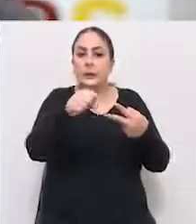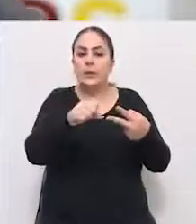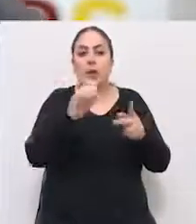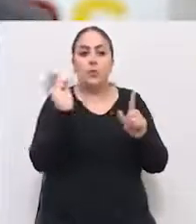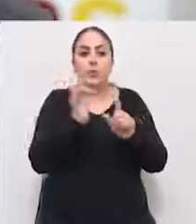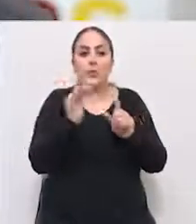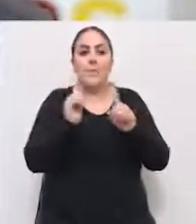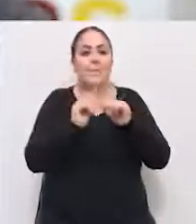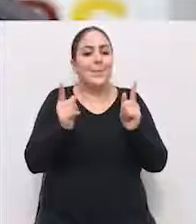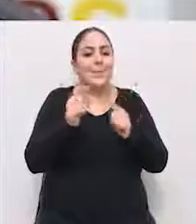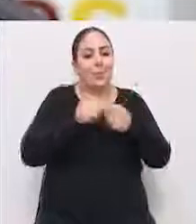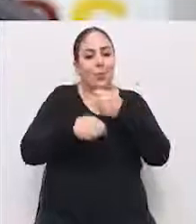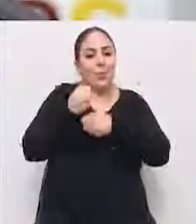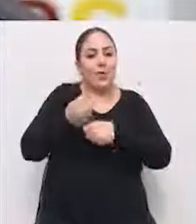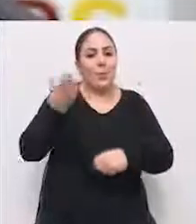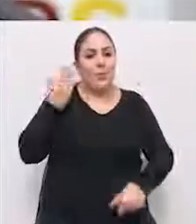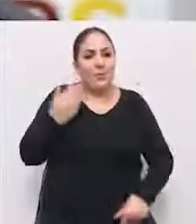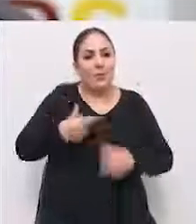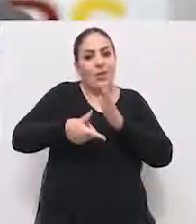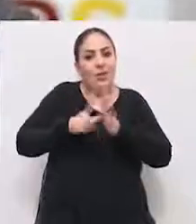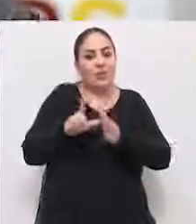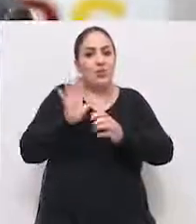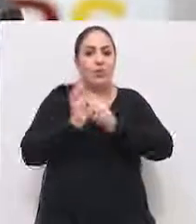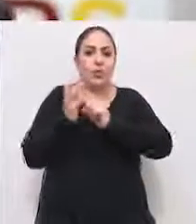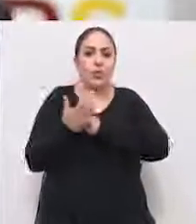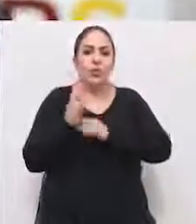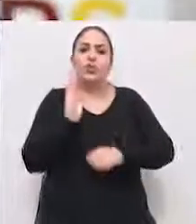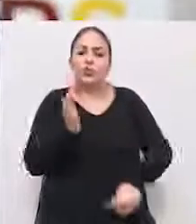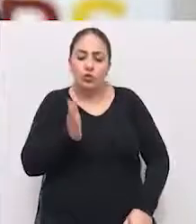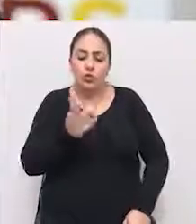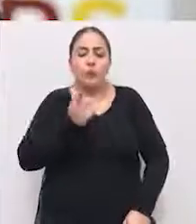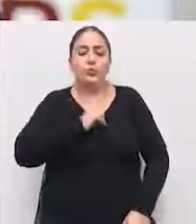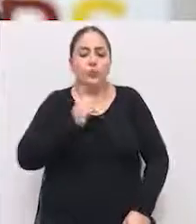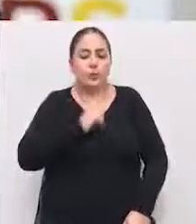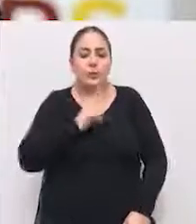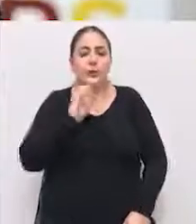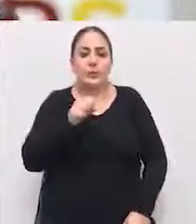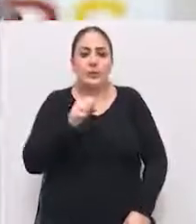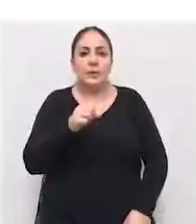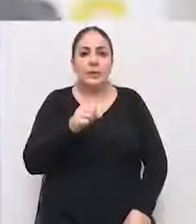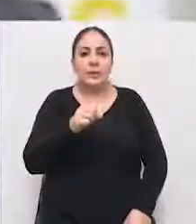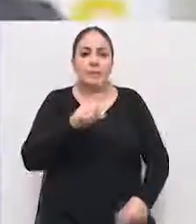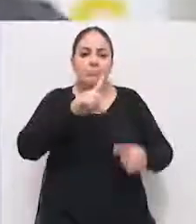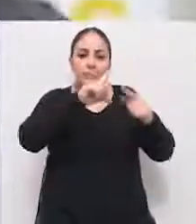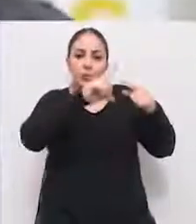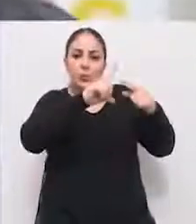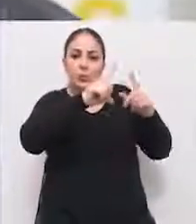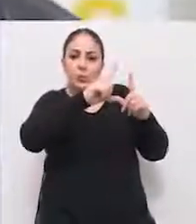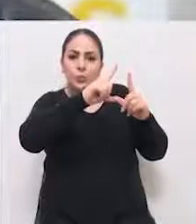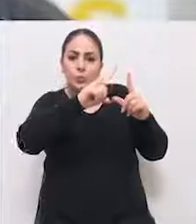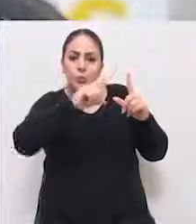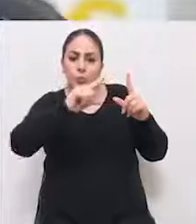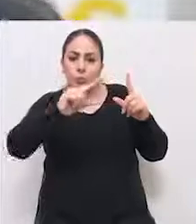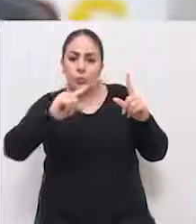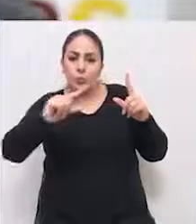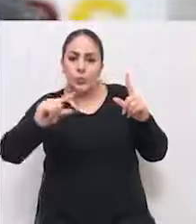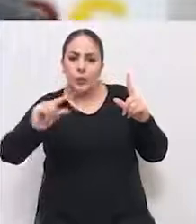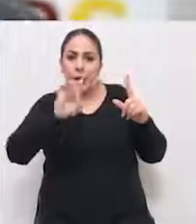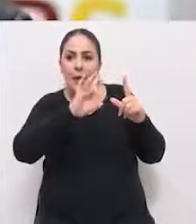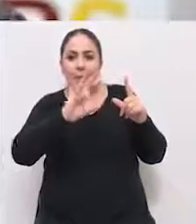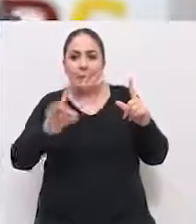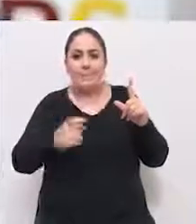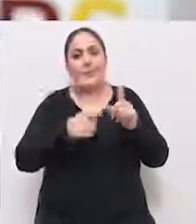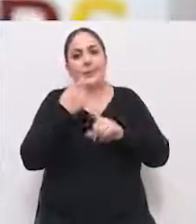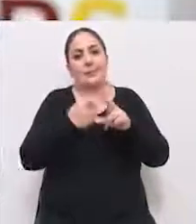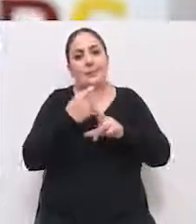essa influência, mas desde o ano passado, antes da pandemia, nós já vínhamos nesse patamar de redução a cada mês